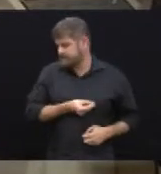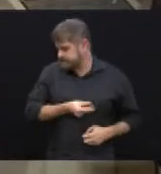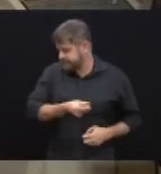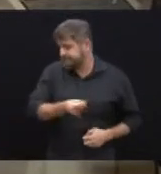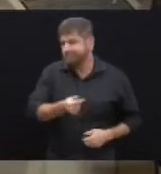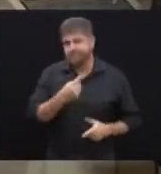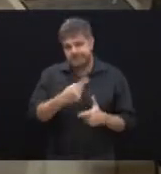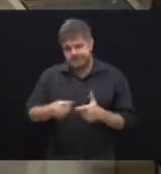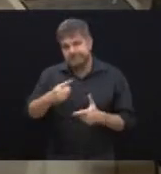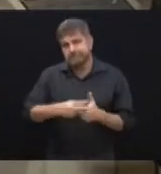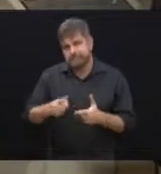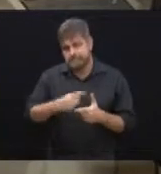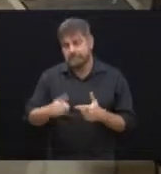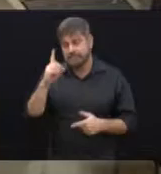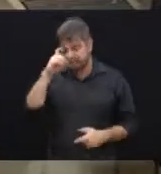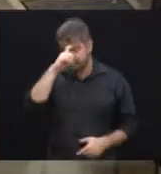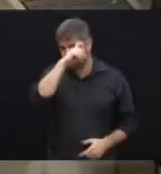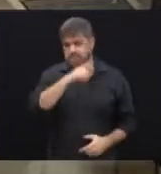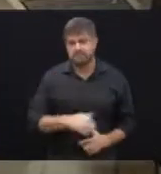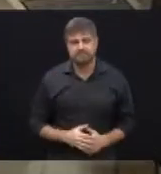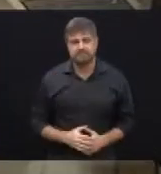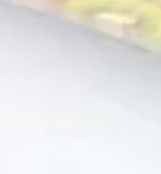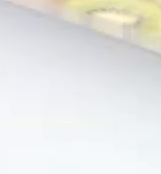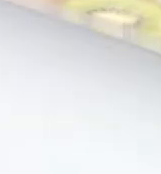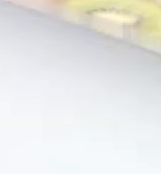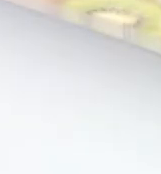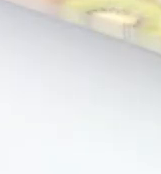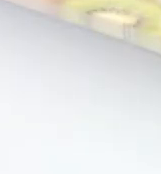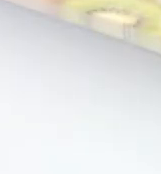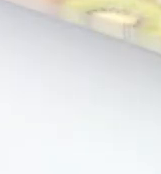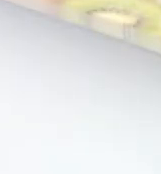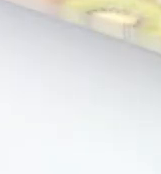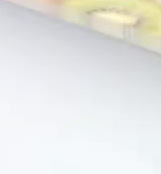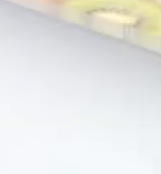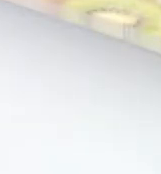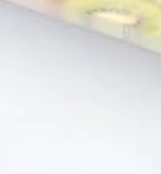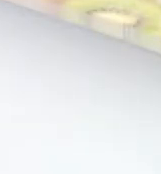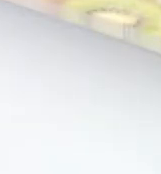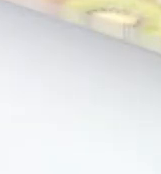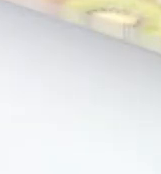se manter a vida toda depois, essa dificuldade visual.